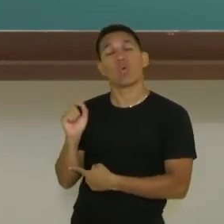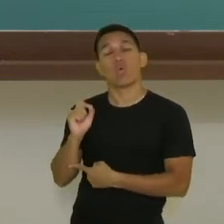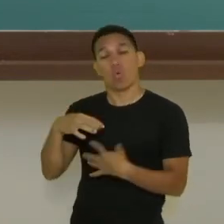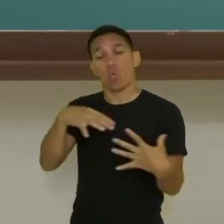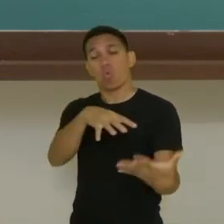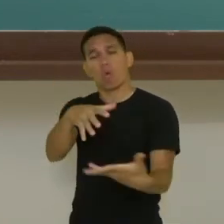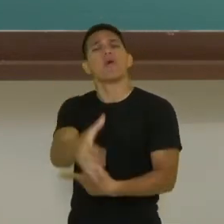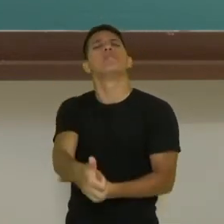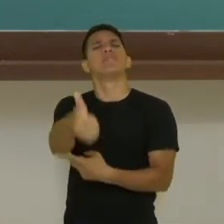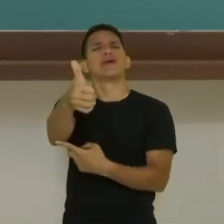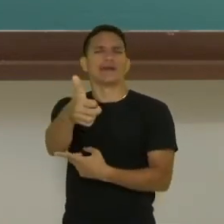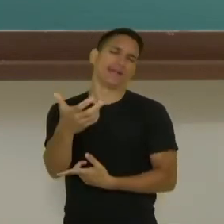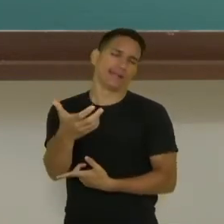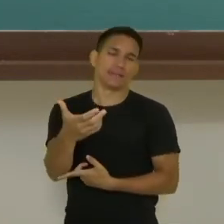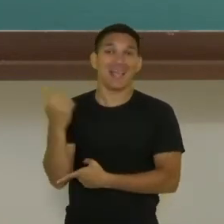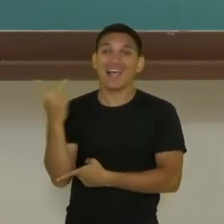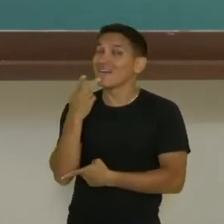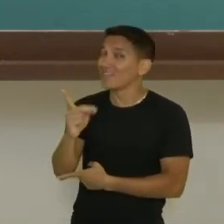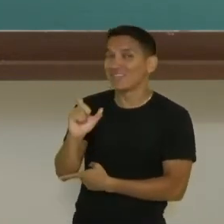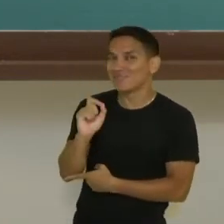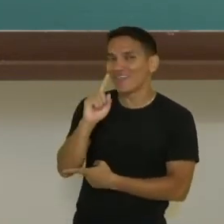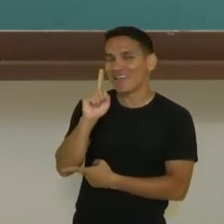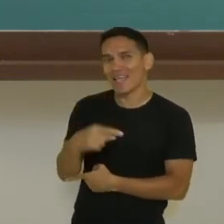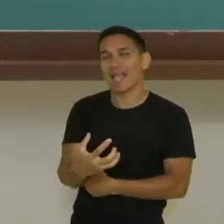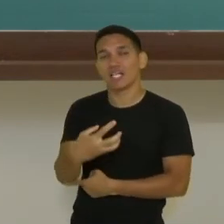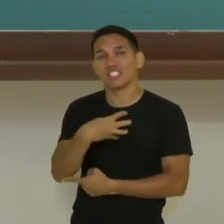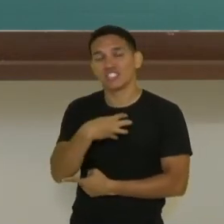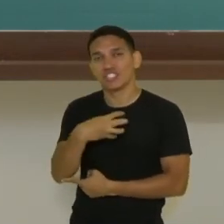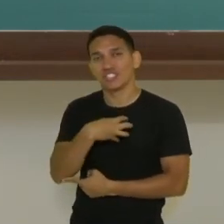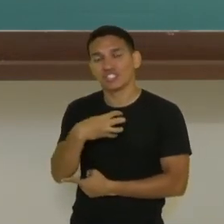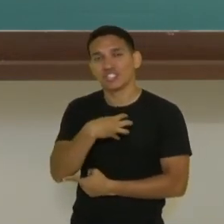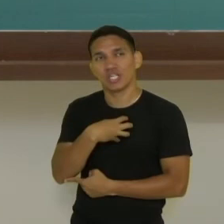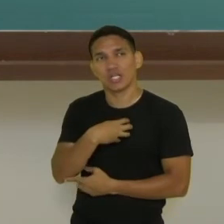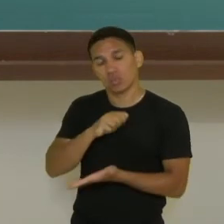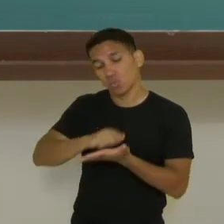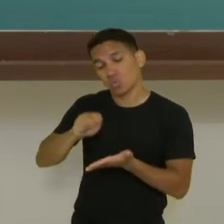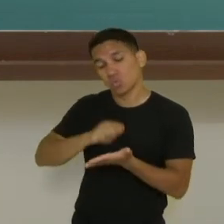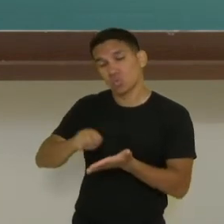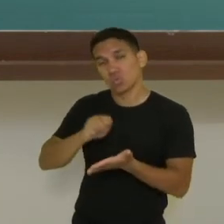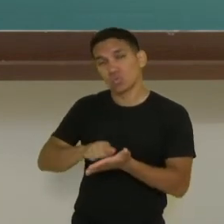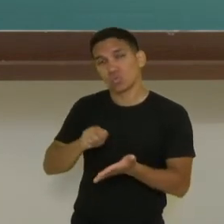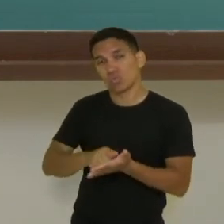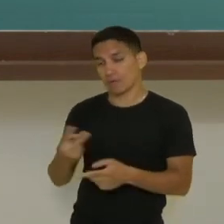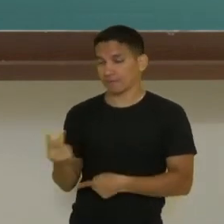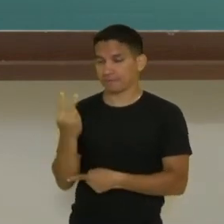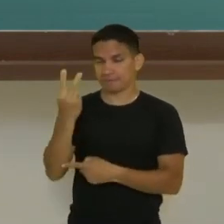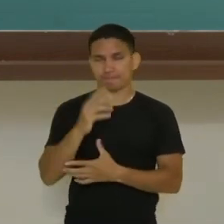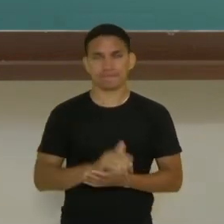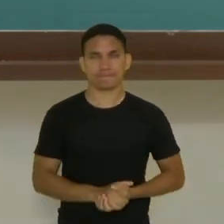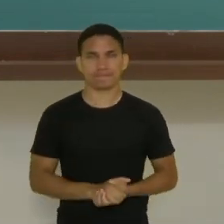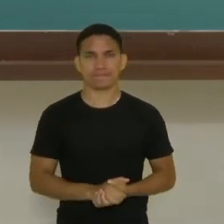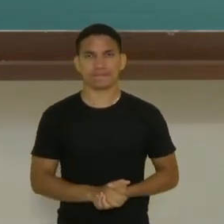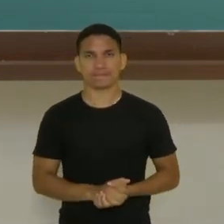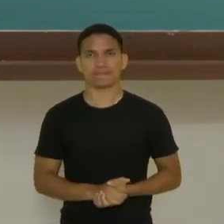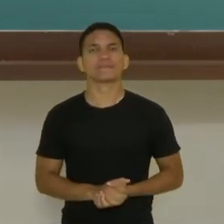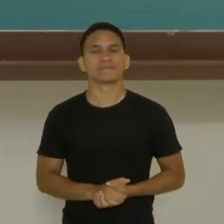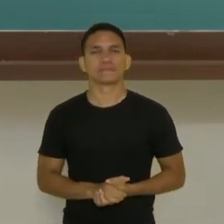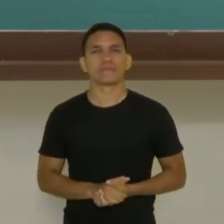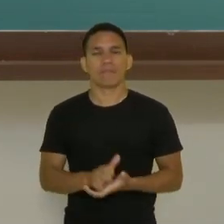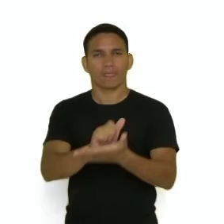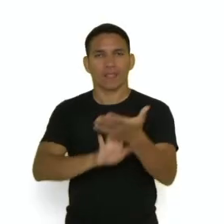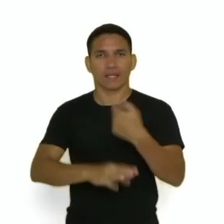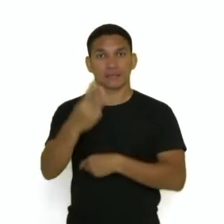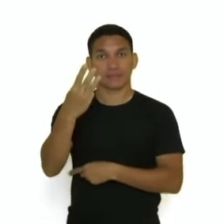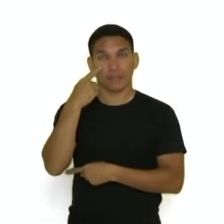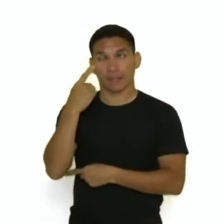mundo será melhor, ela está usando um princípio o argumento de princípio. Exercício de número